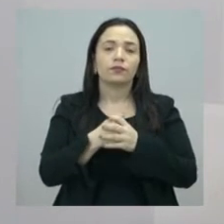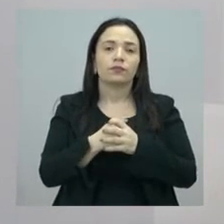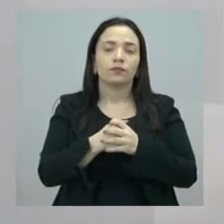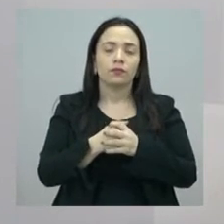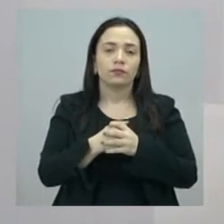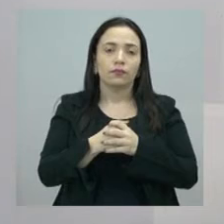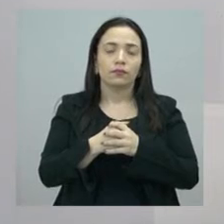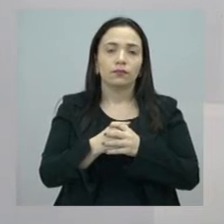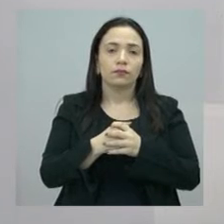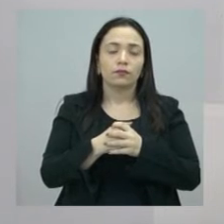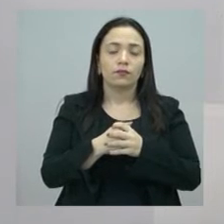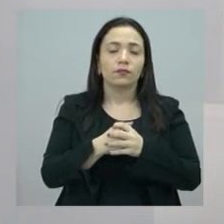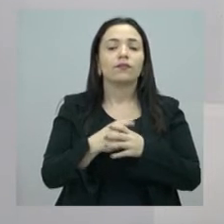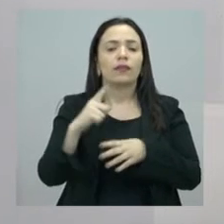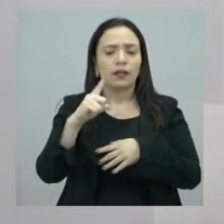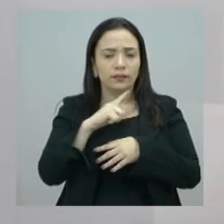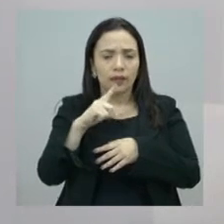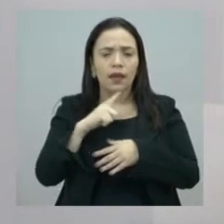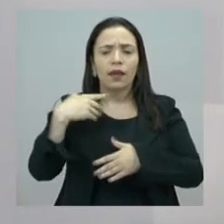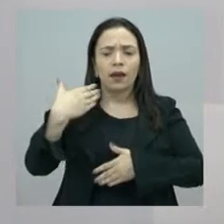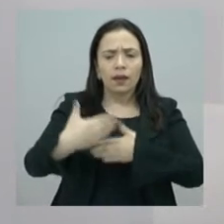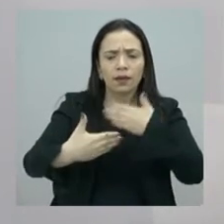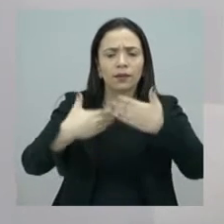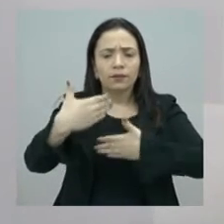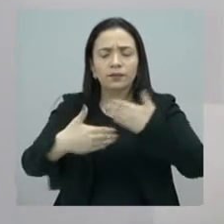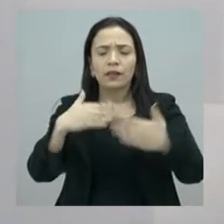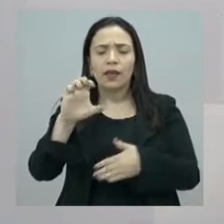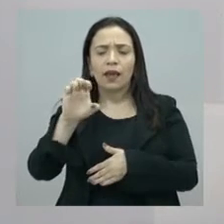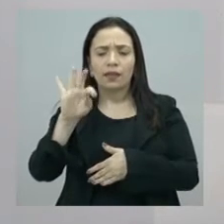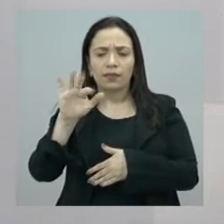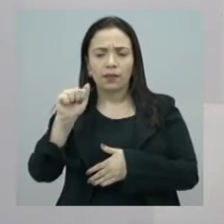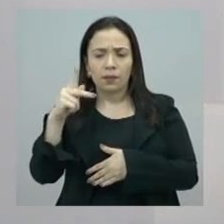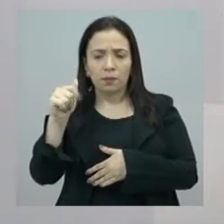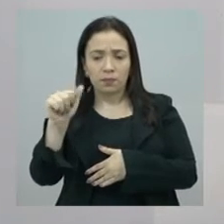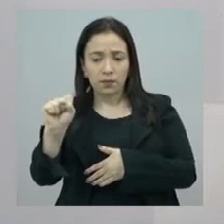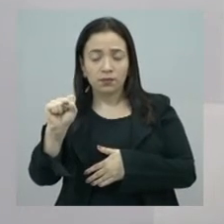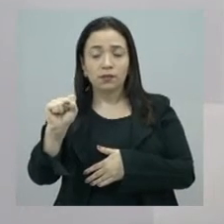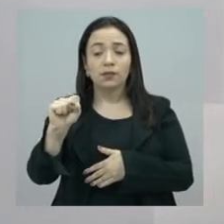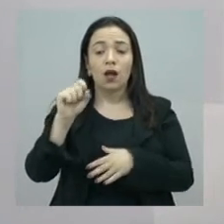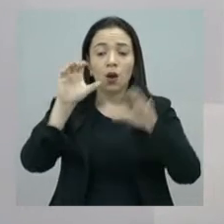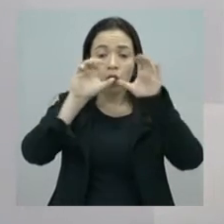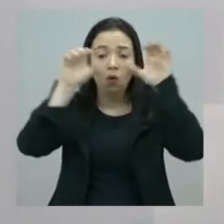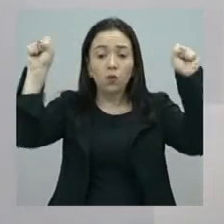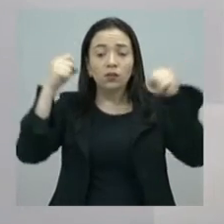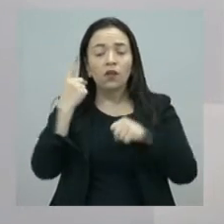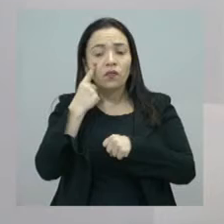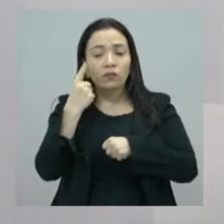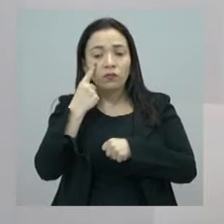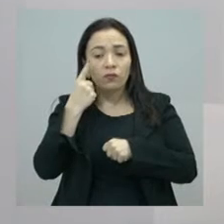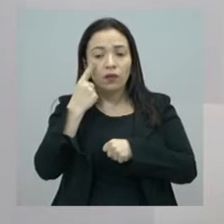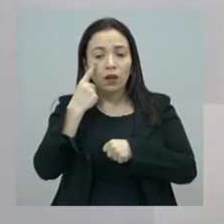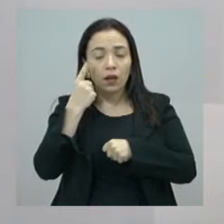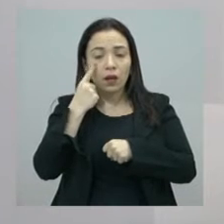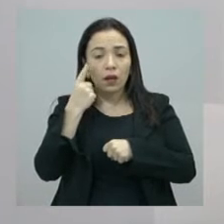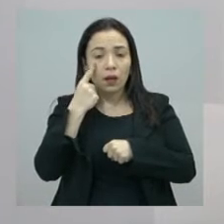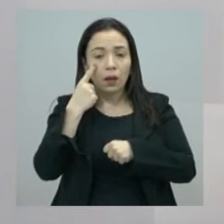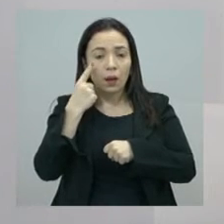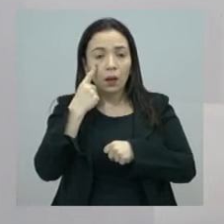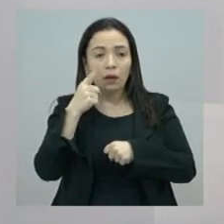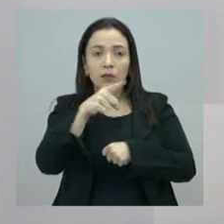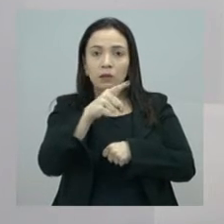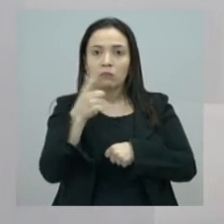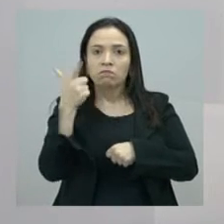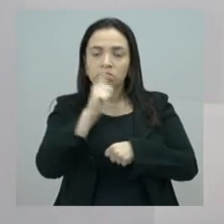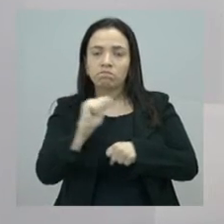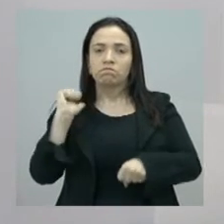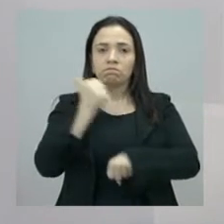verdade, existem algumas etapas para que o conselheiro se torne apto a se tornar um membro do